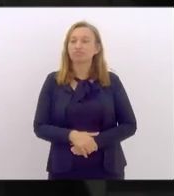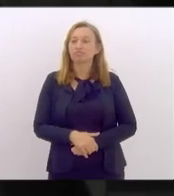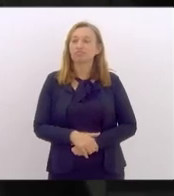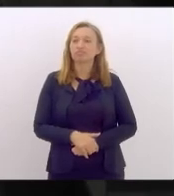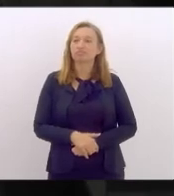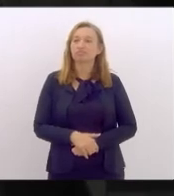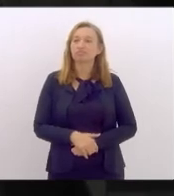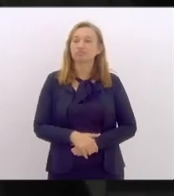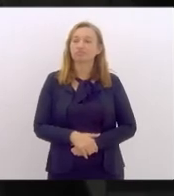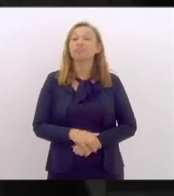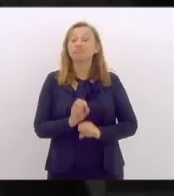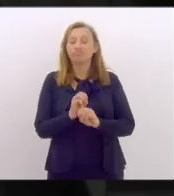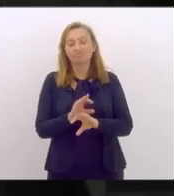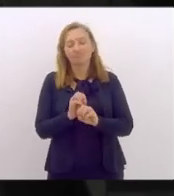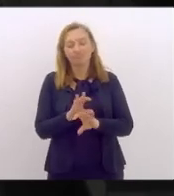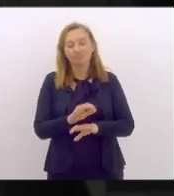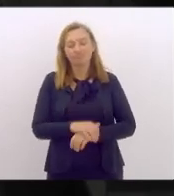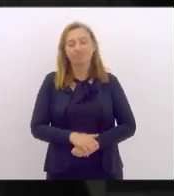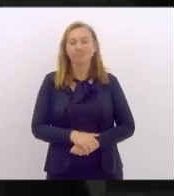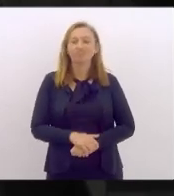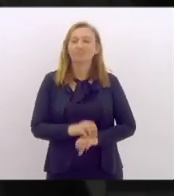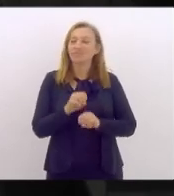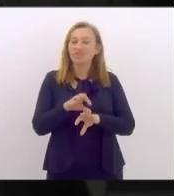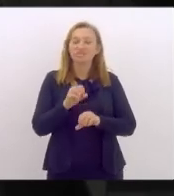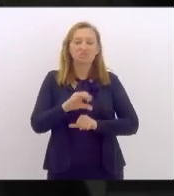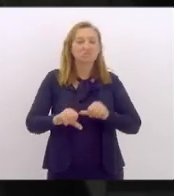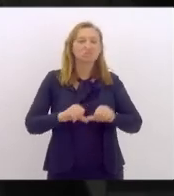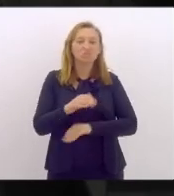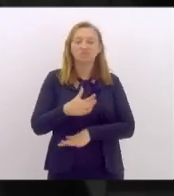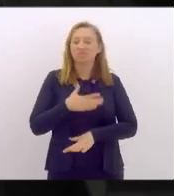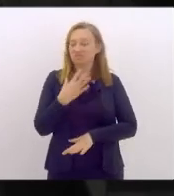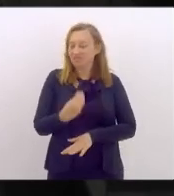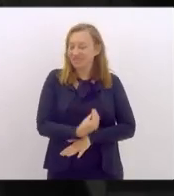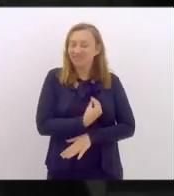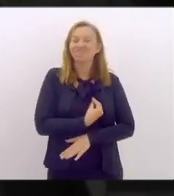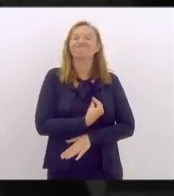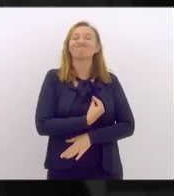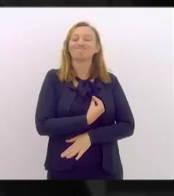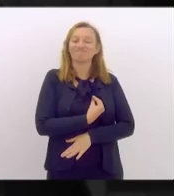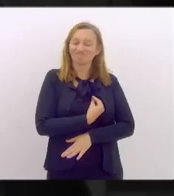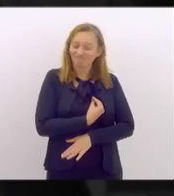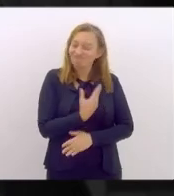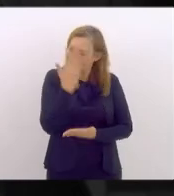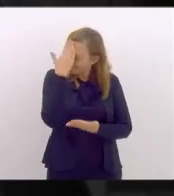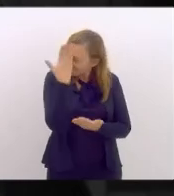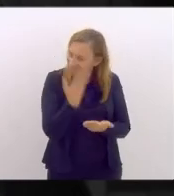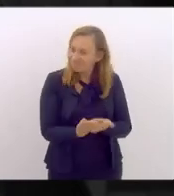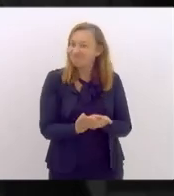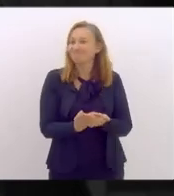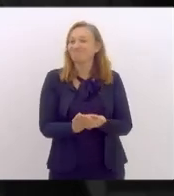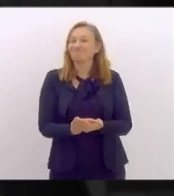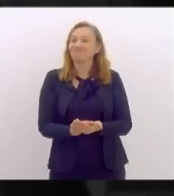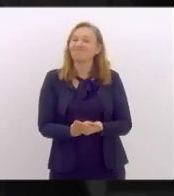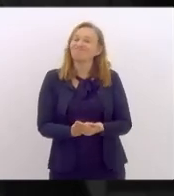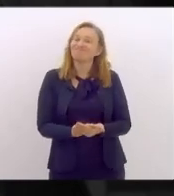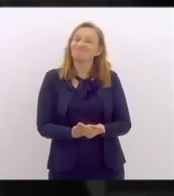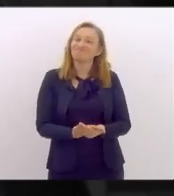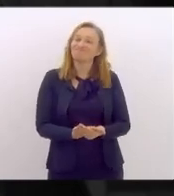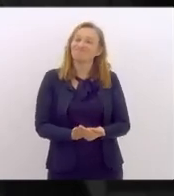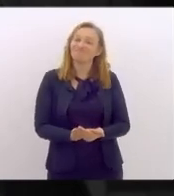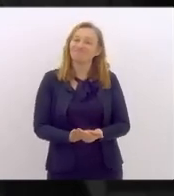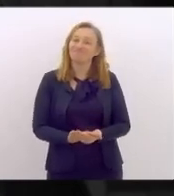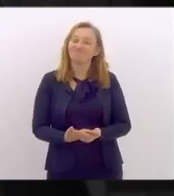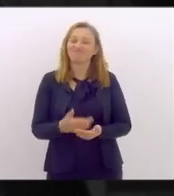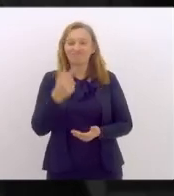coisa chamada educação mudou radicalmente a minha vida e eu passei a acreditar passou a ser uma ideia fixa